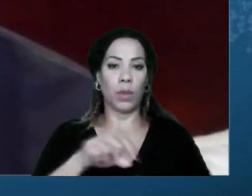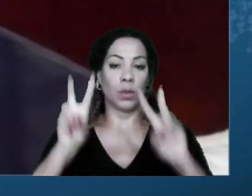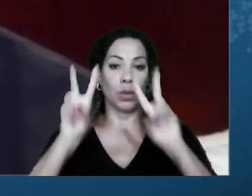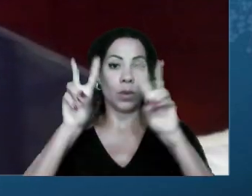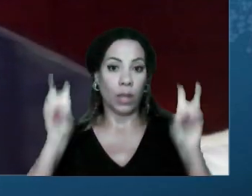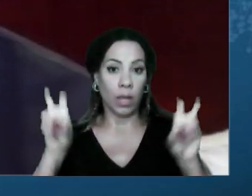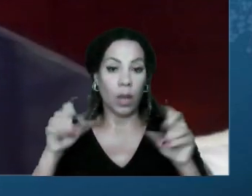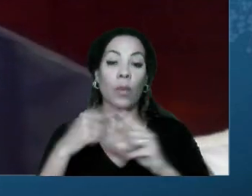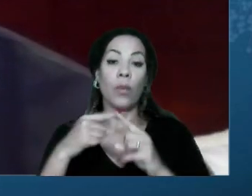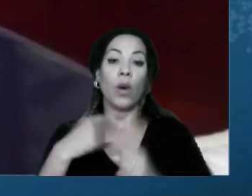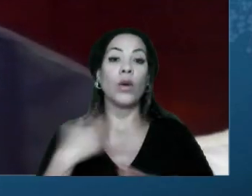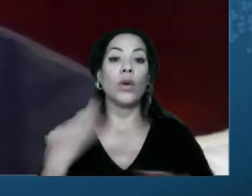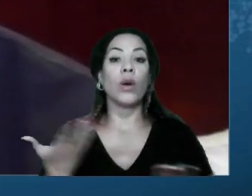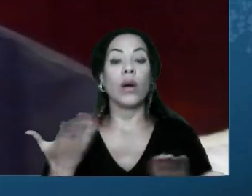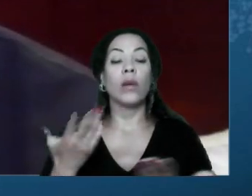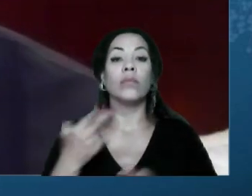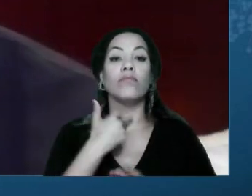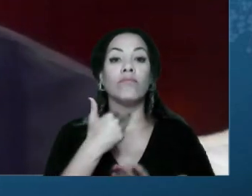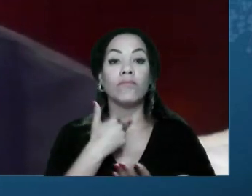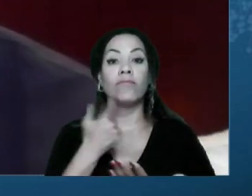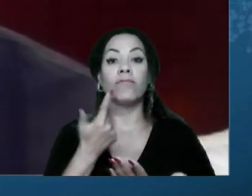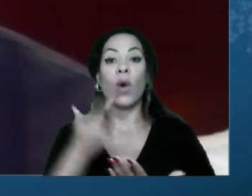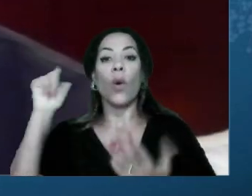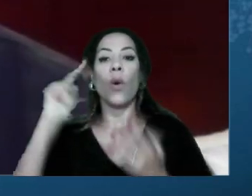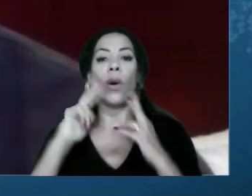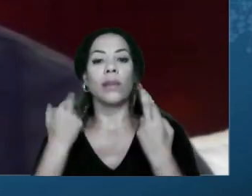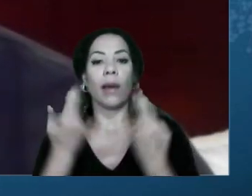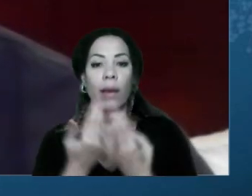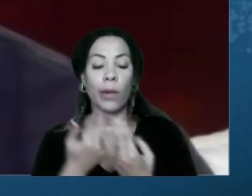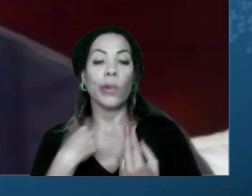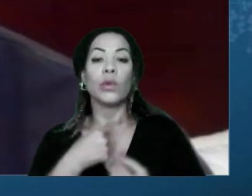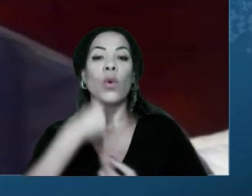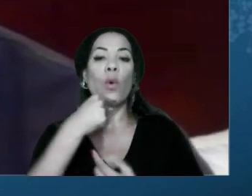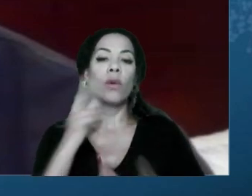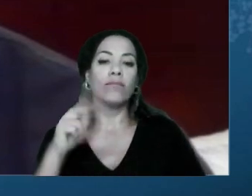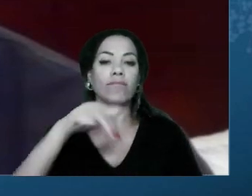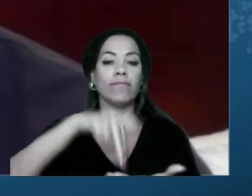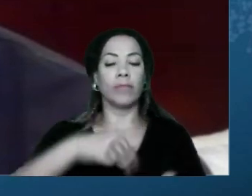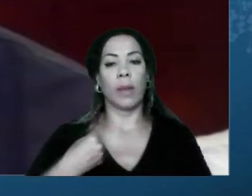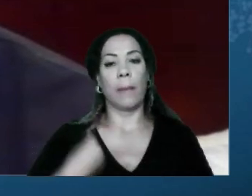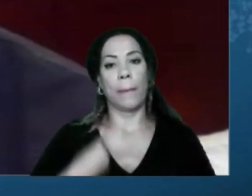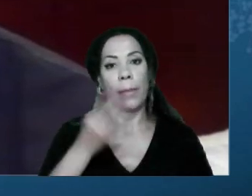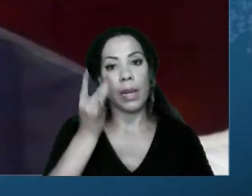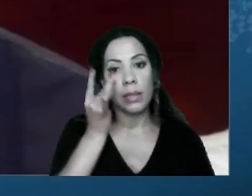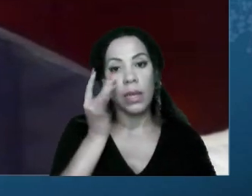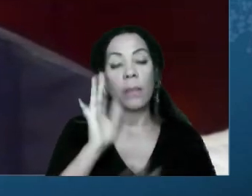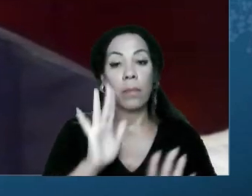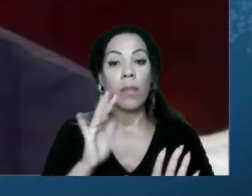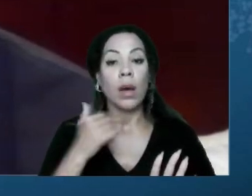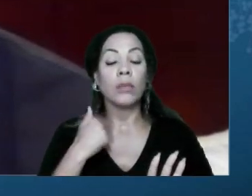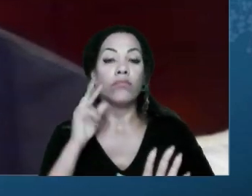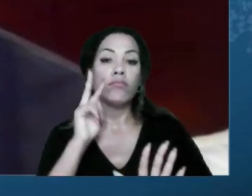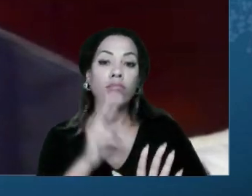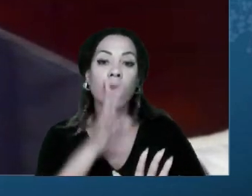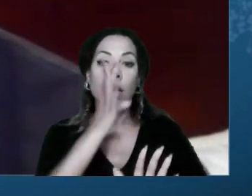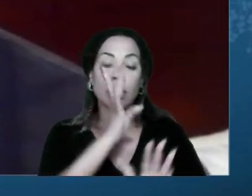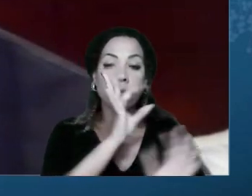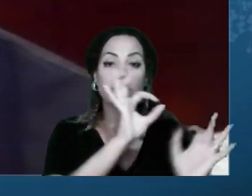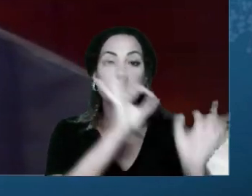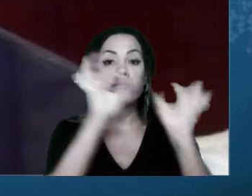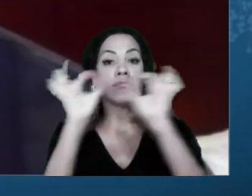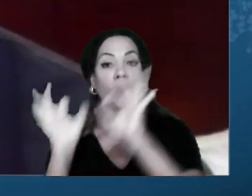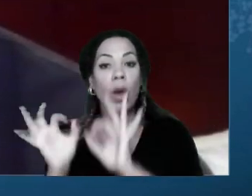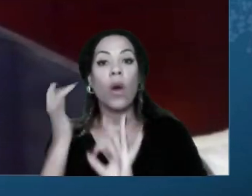esteja numa outra reunião, não possa participar presencialmente. Eu acho que nós tivemos uma sessão muito importante, uma